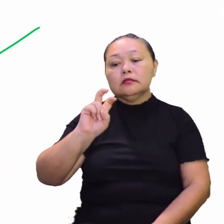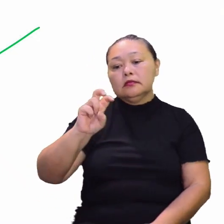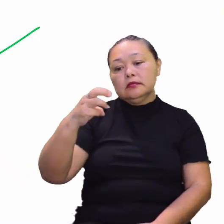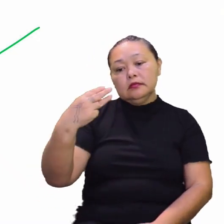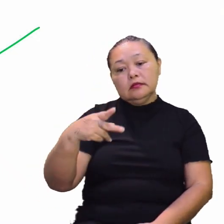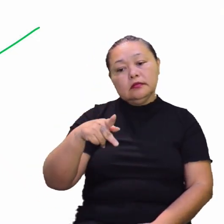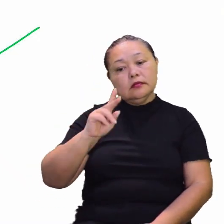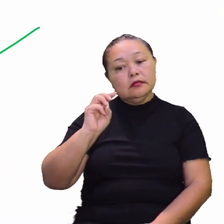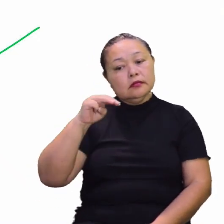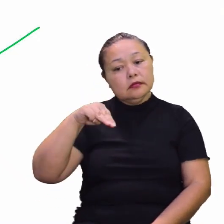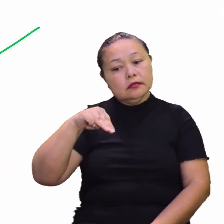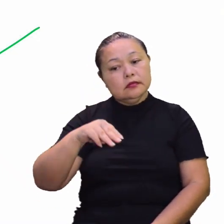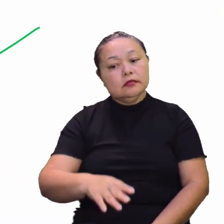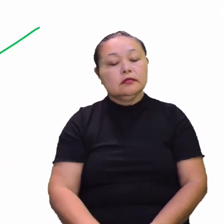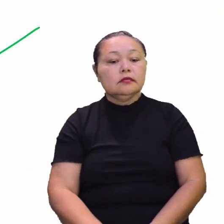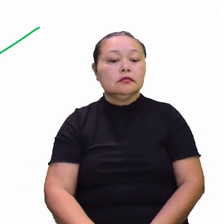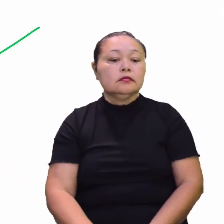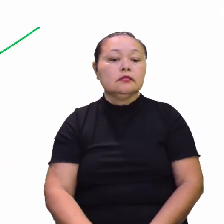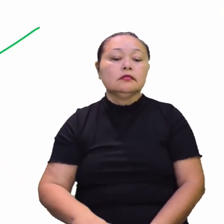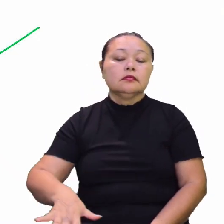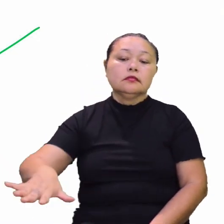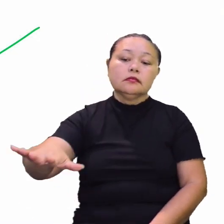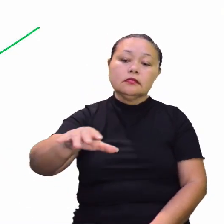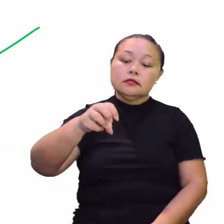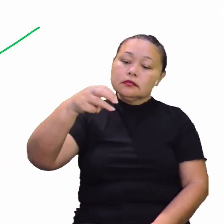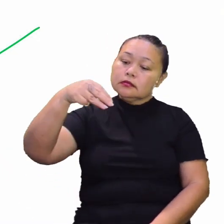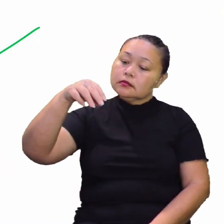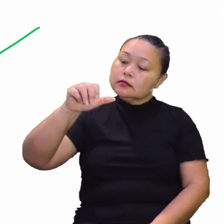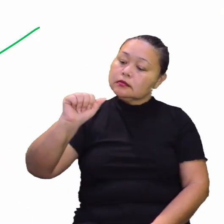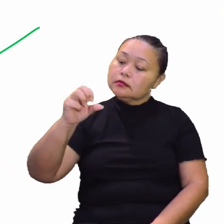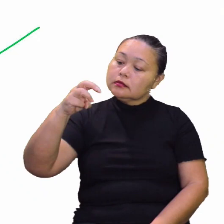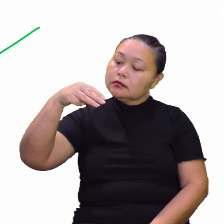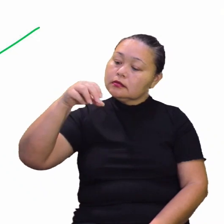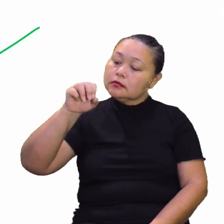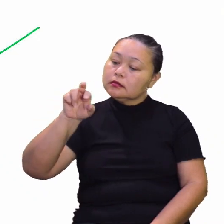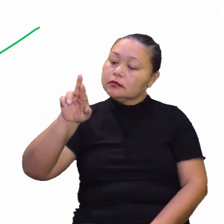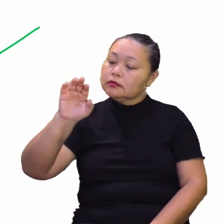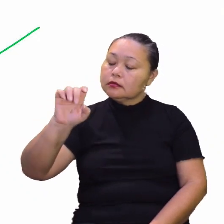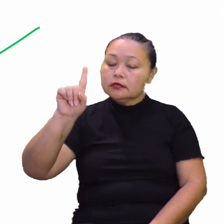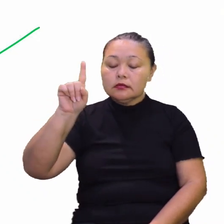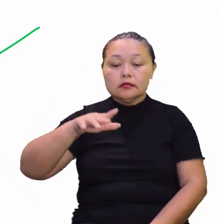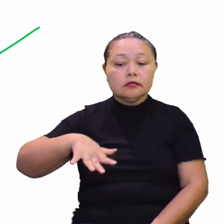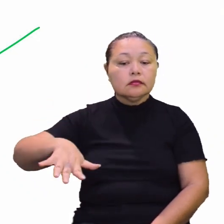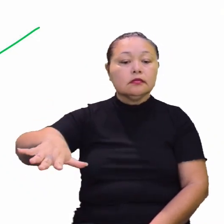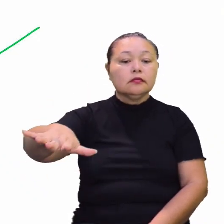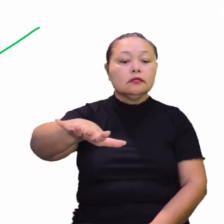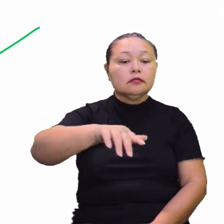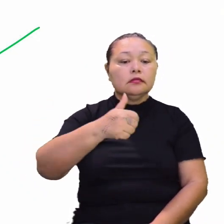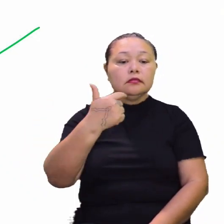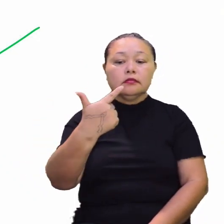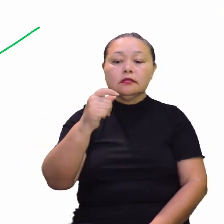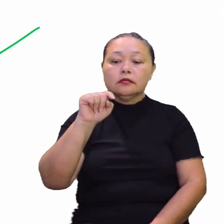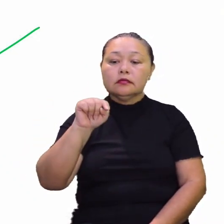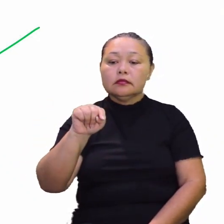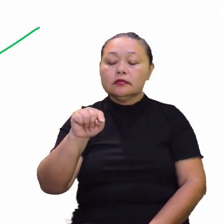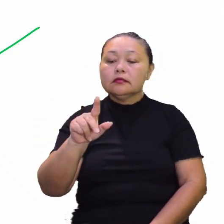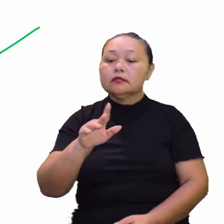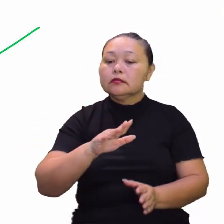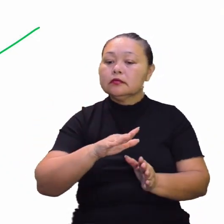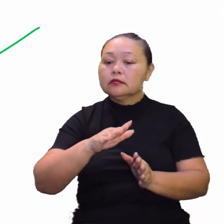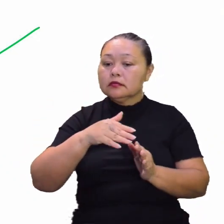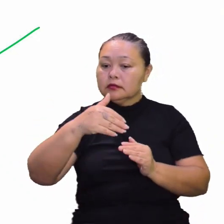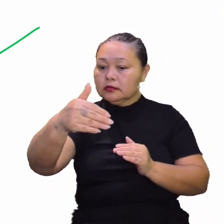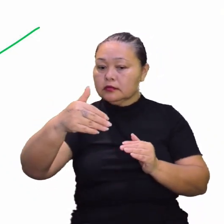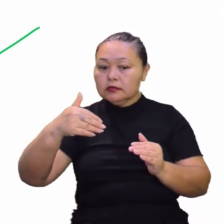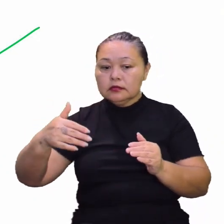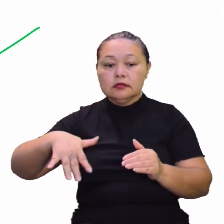853 quilômetros. Bacia do Mamoré, área 22 mil, e o perímetro aí, ó, do